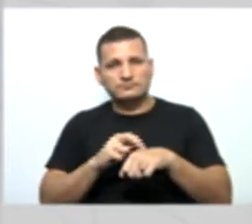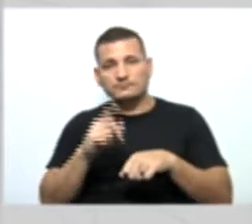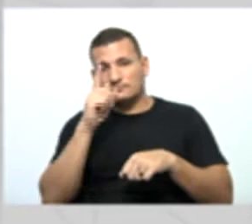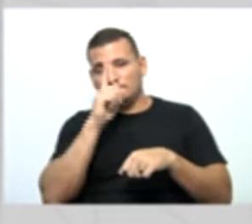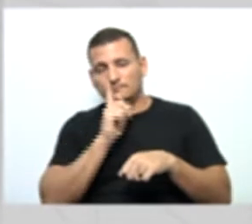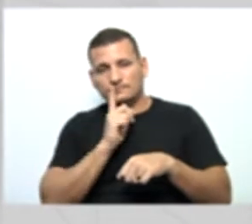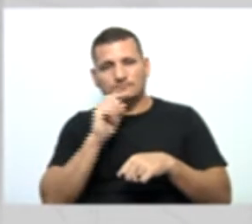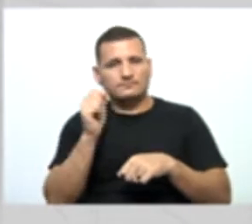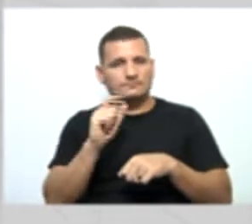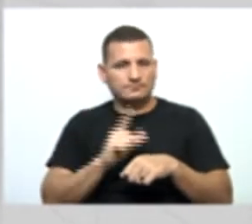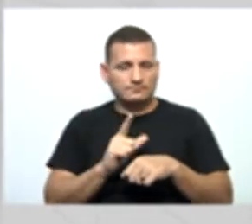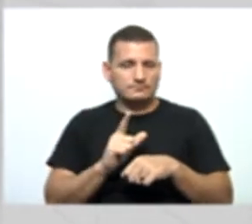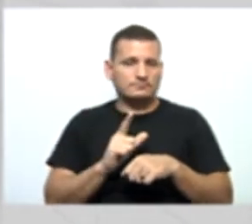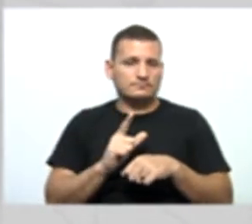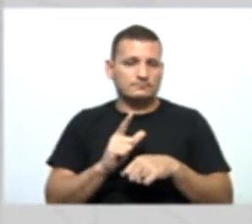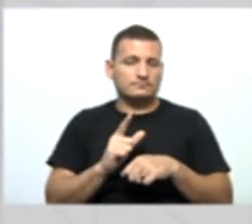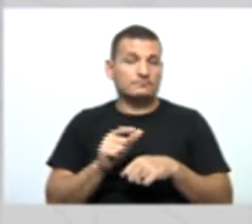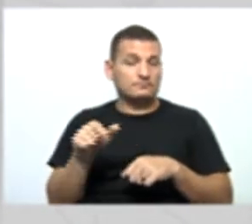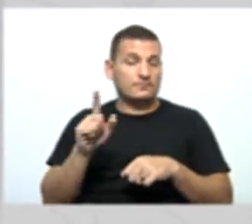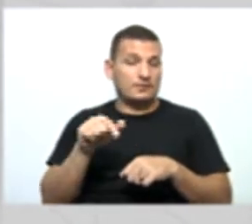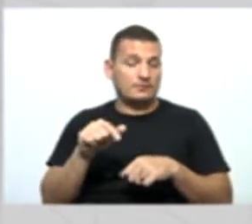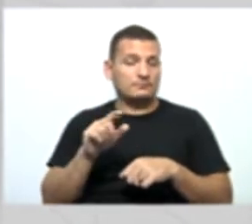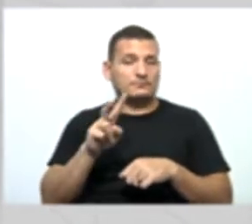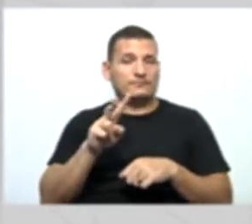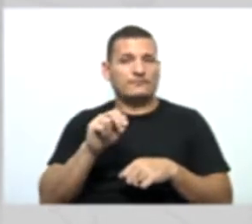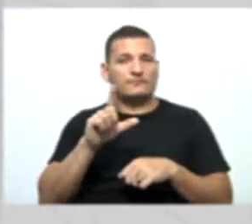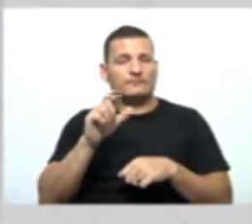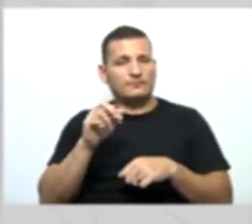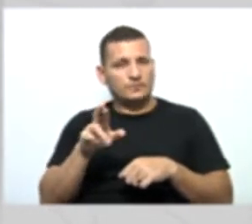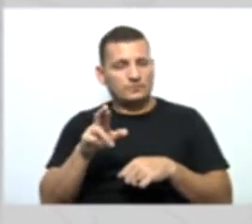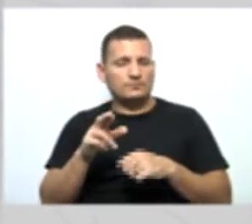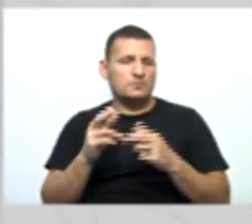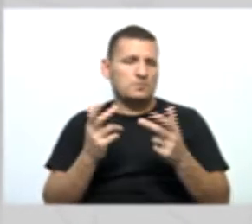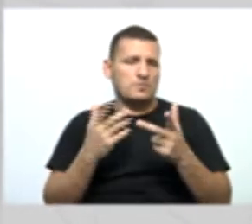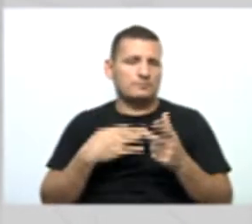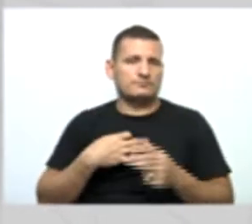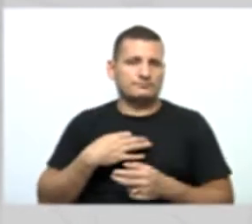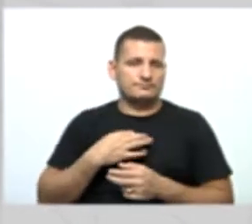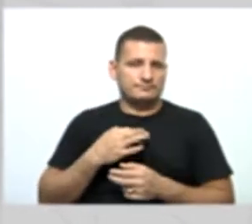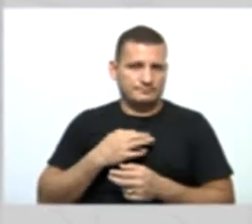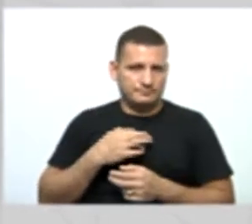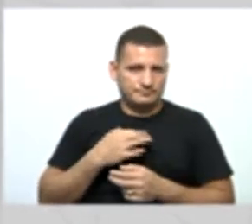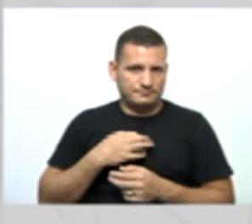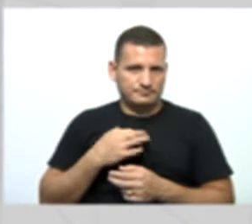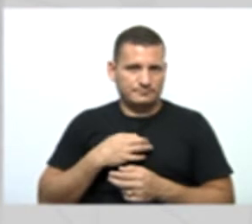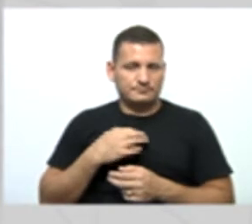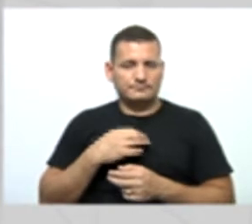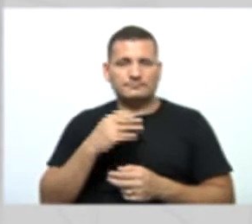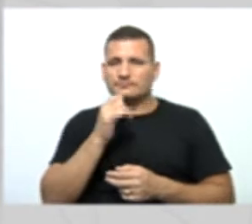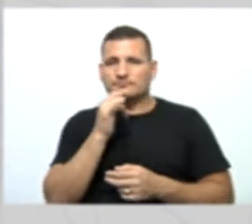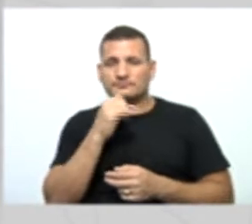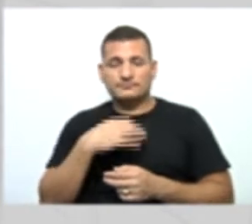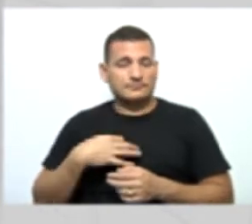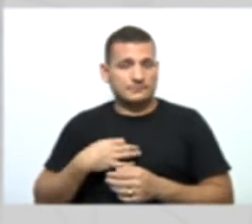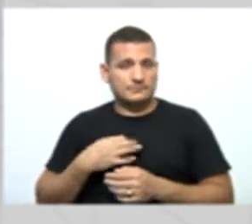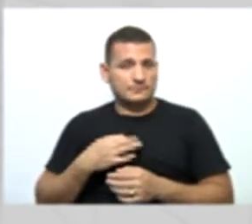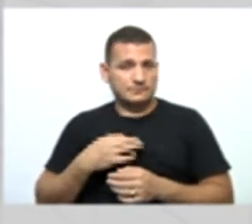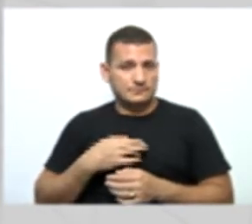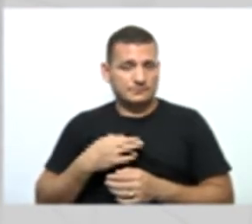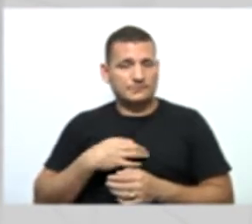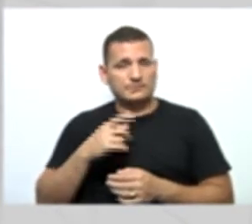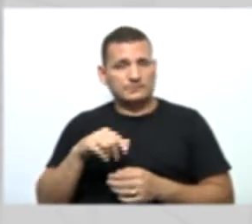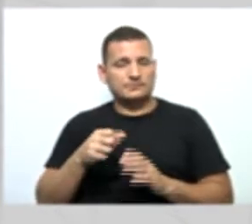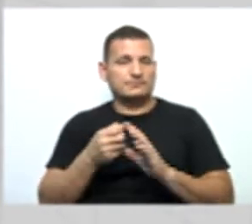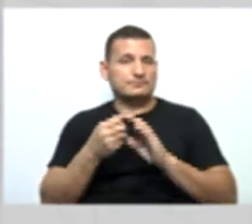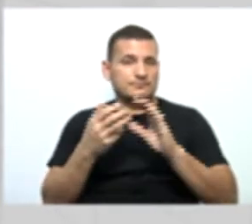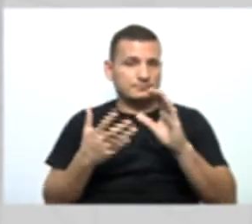azul. Então, isso se refere ao valor. A mesma coisa com uma camisa. Digamos que o preço da nossa camisa é a